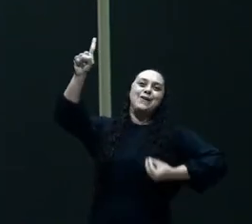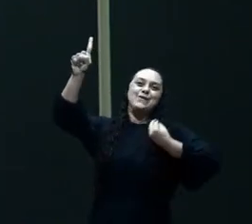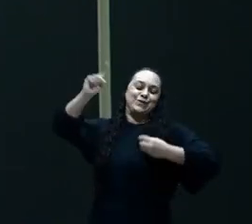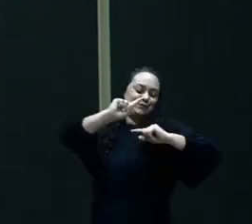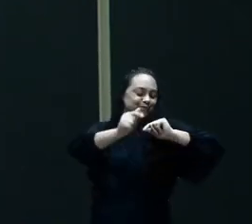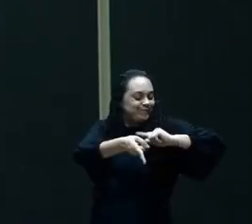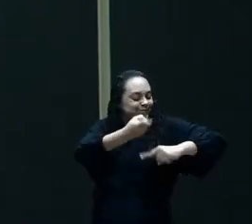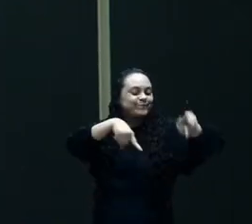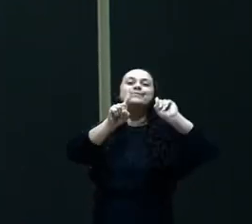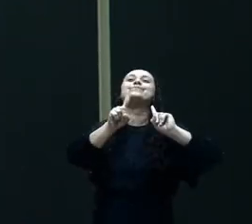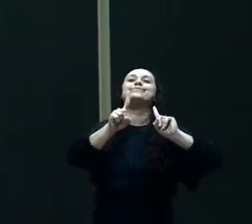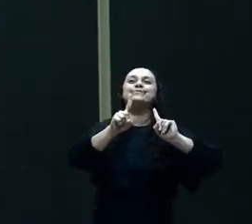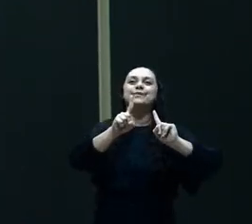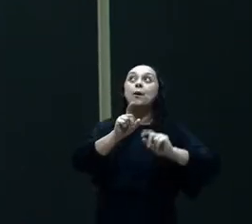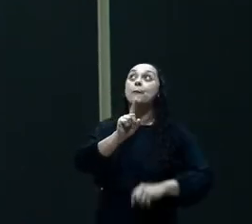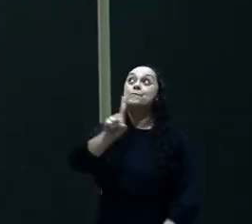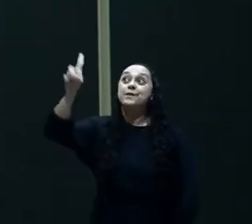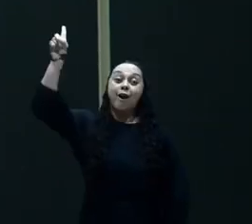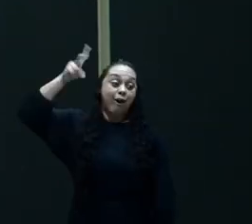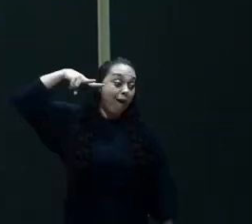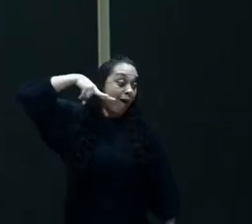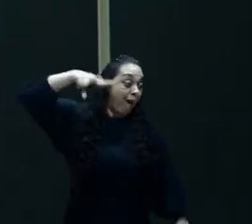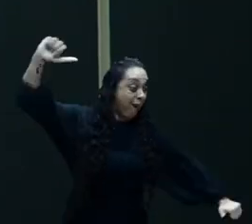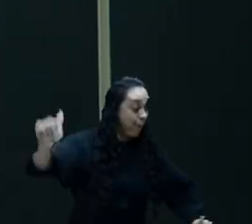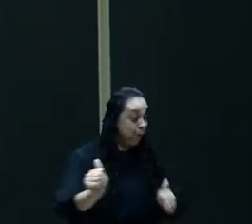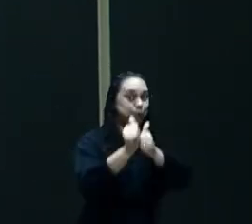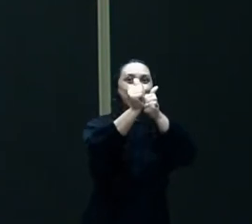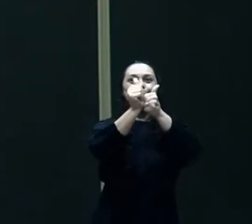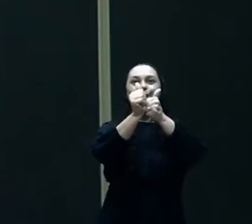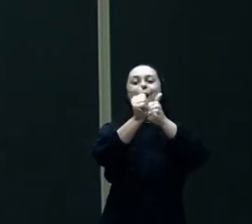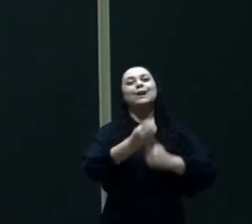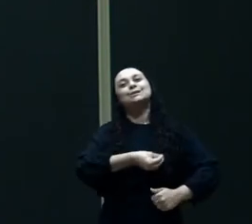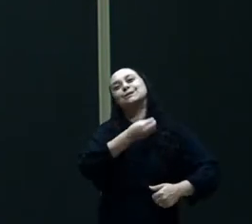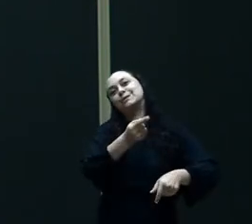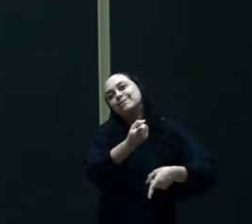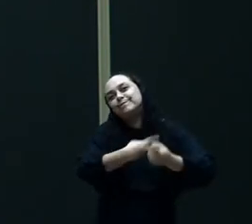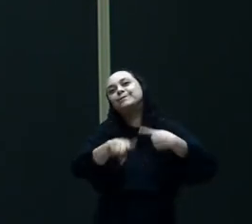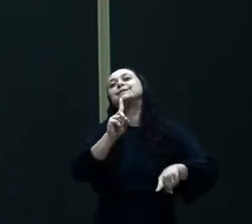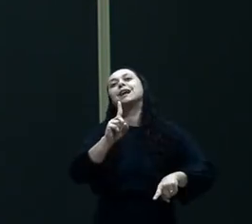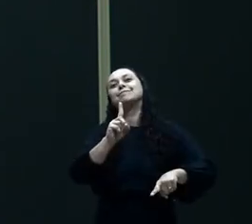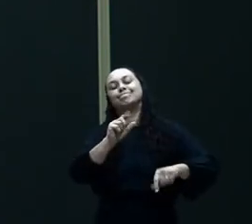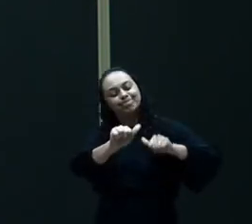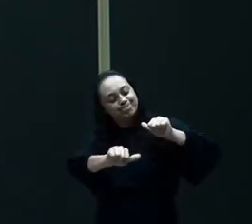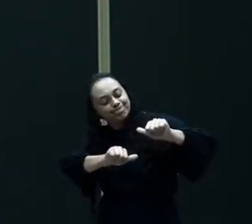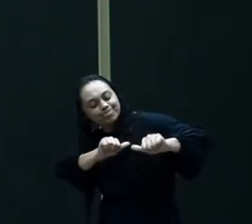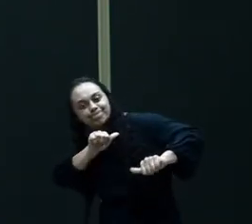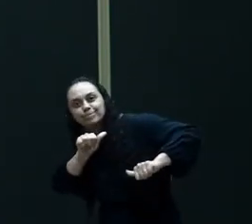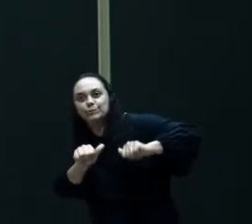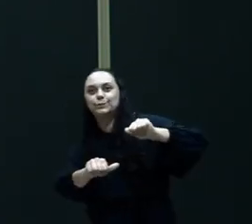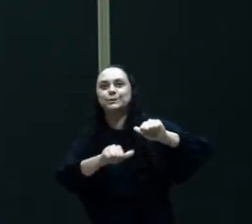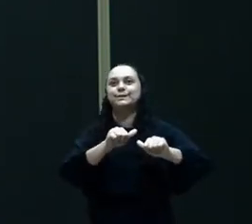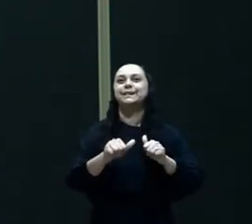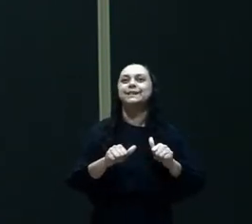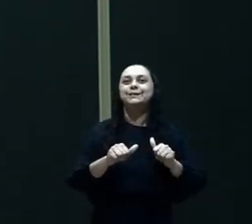Deus nos encontra a nossa vida é mudada é transformada não